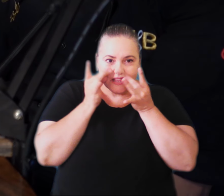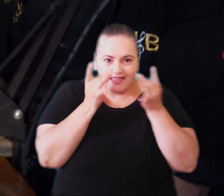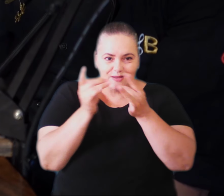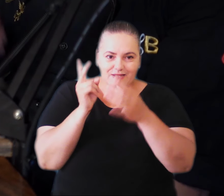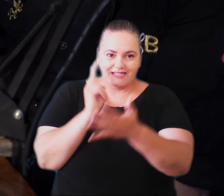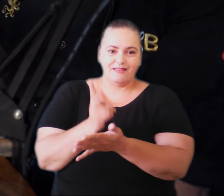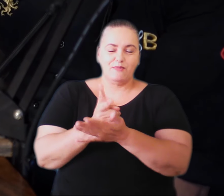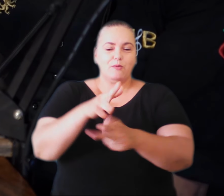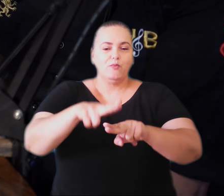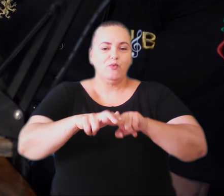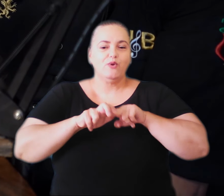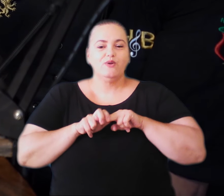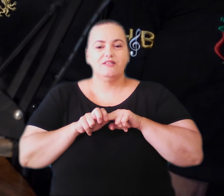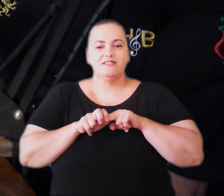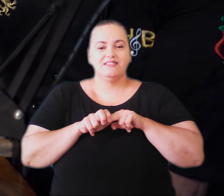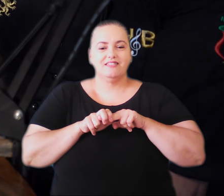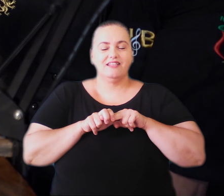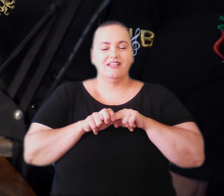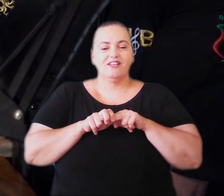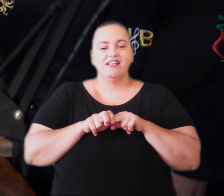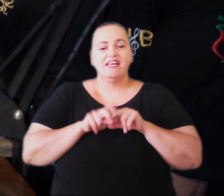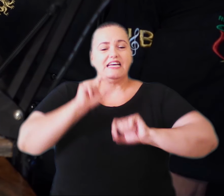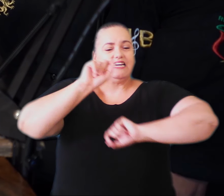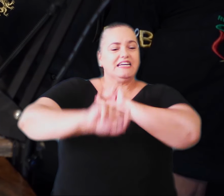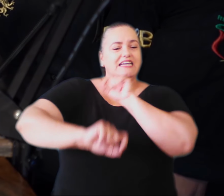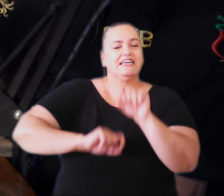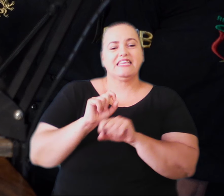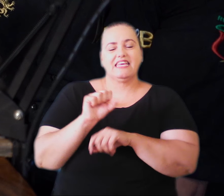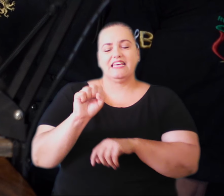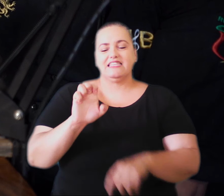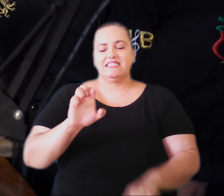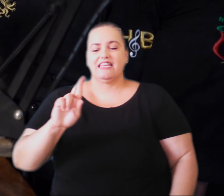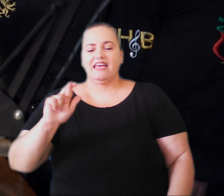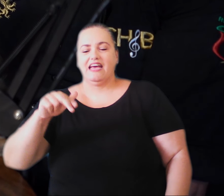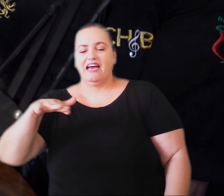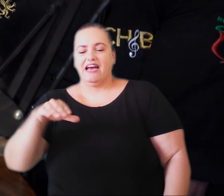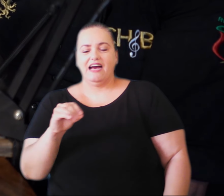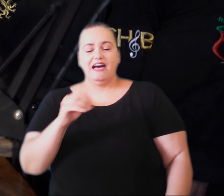E é por um desses motivos que o Serranos e o doutor Edson é